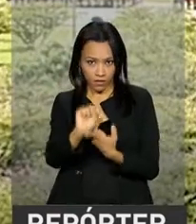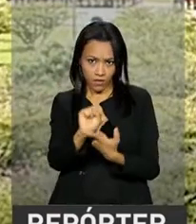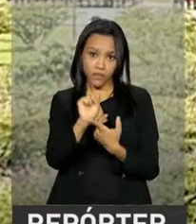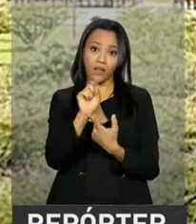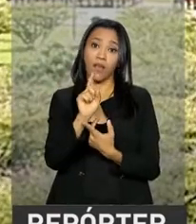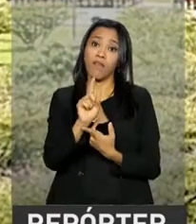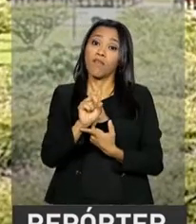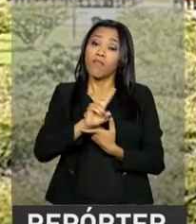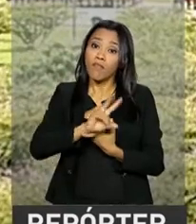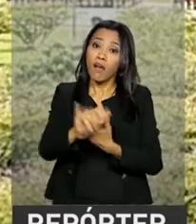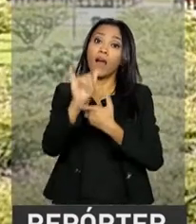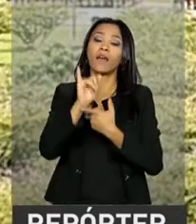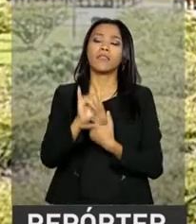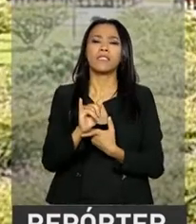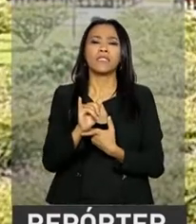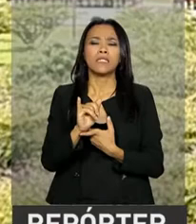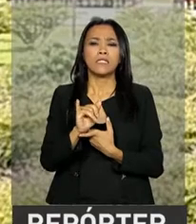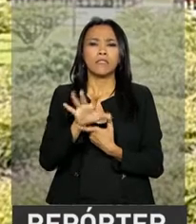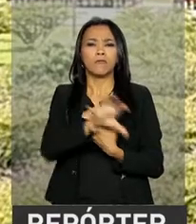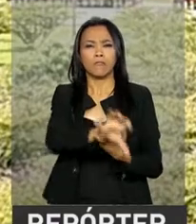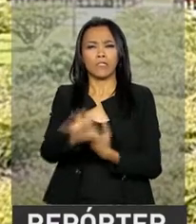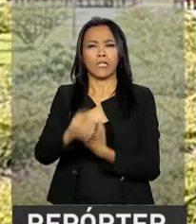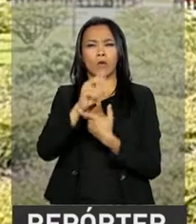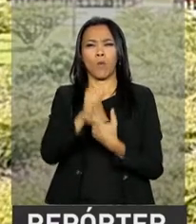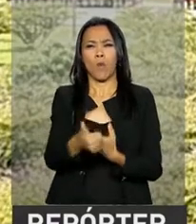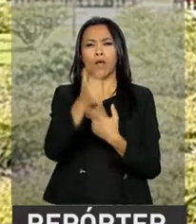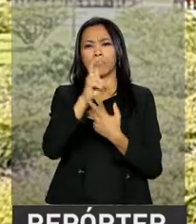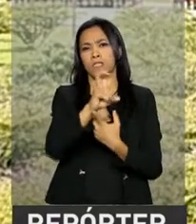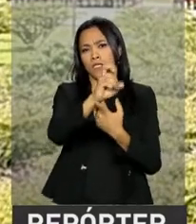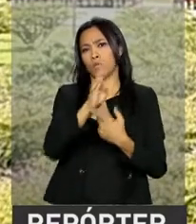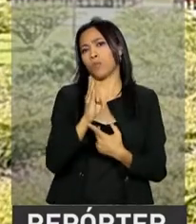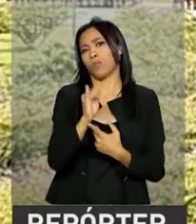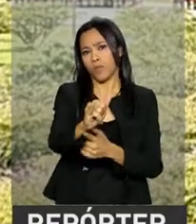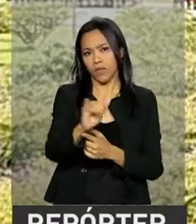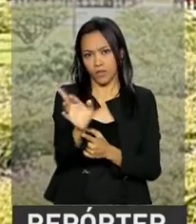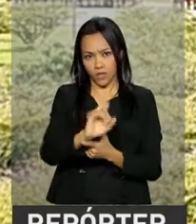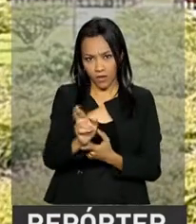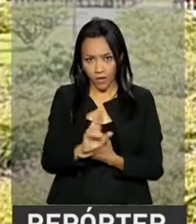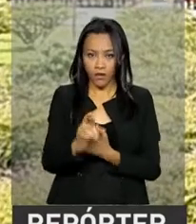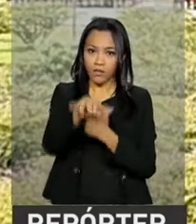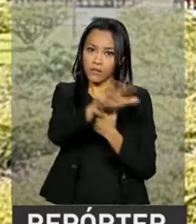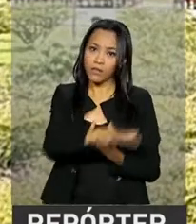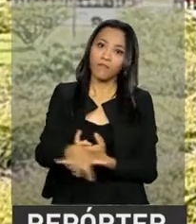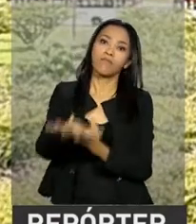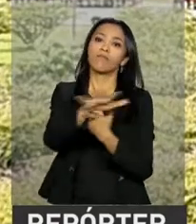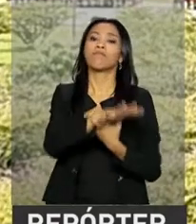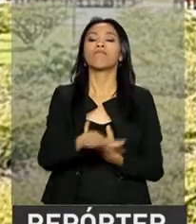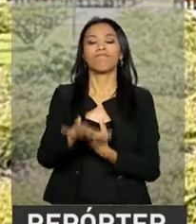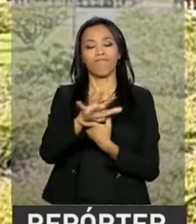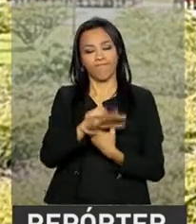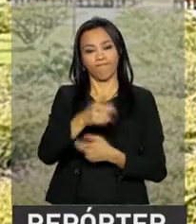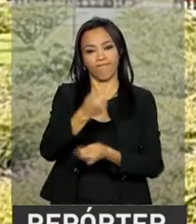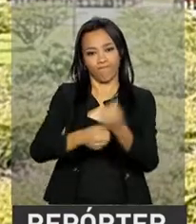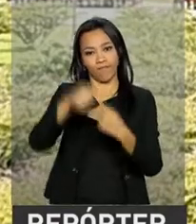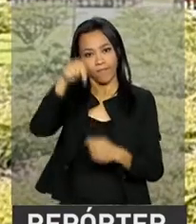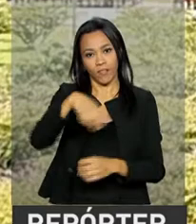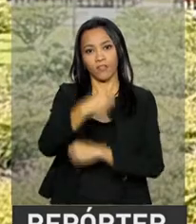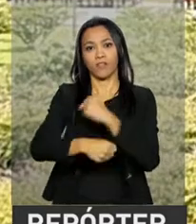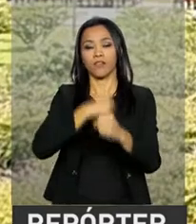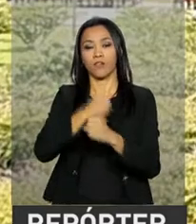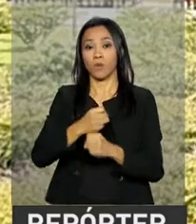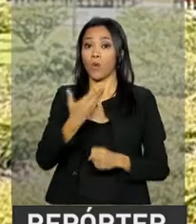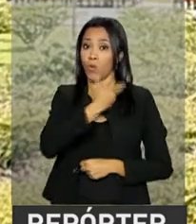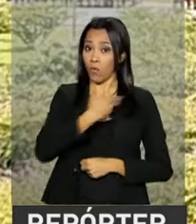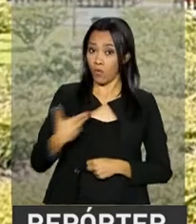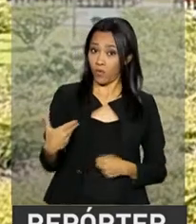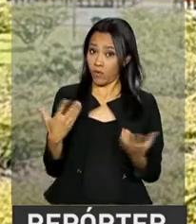impacto de 5 milhões de quase 5 bilhões de reais só nesse ano a estimativa do governo é que